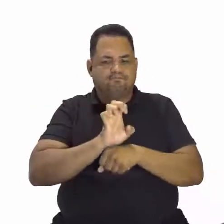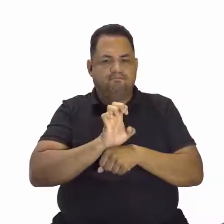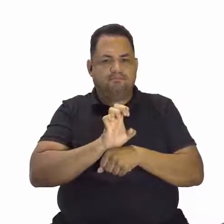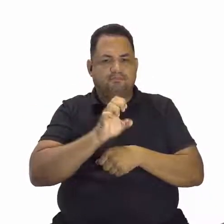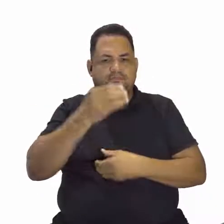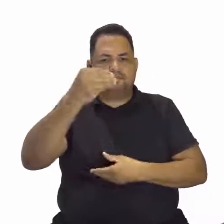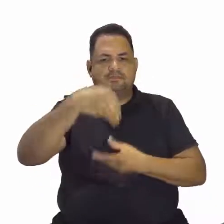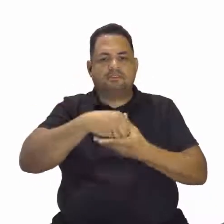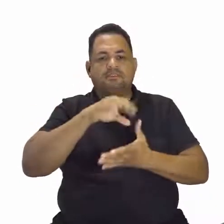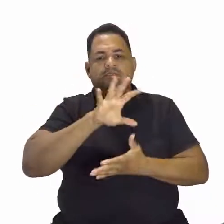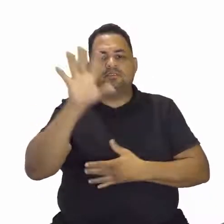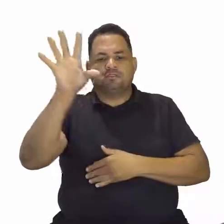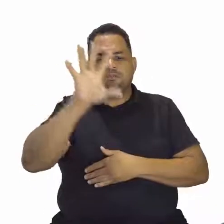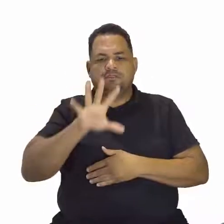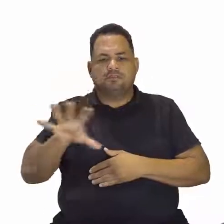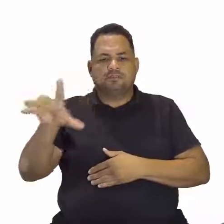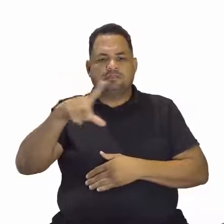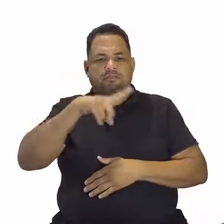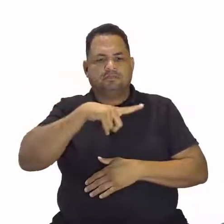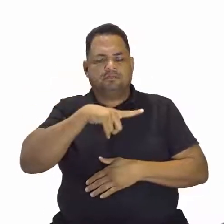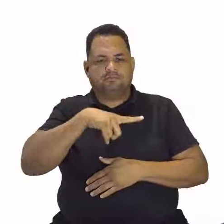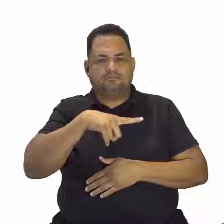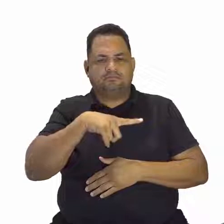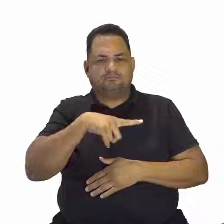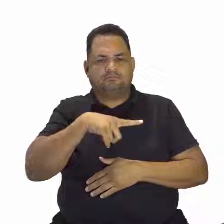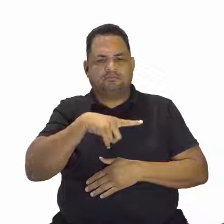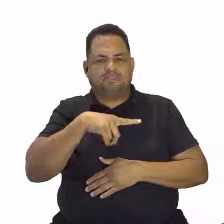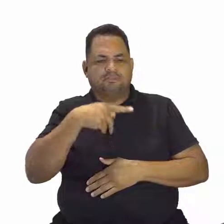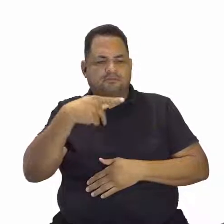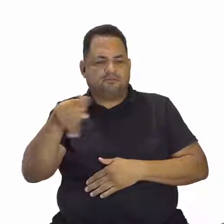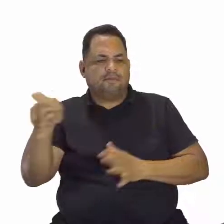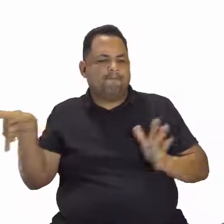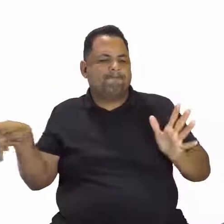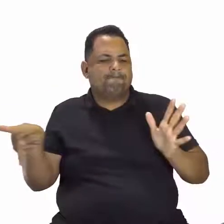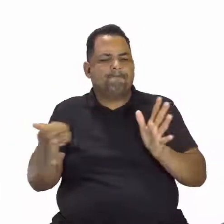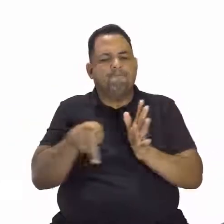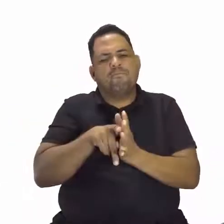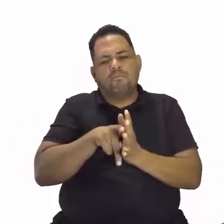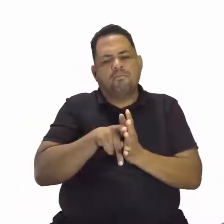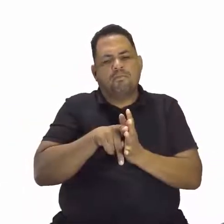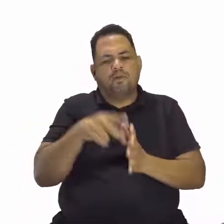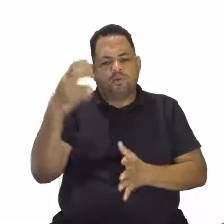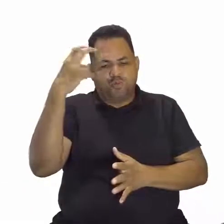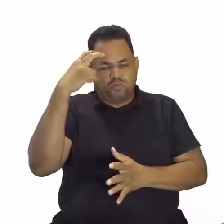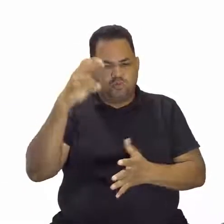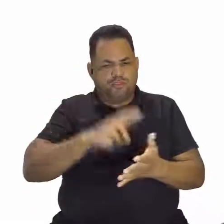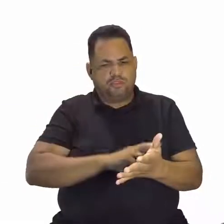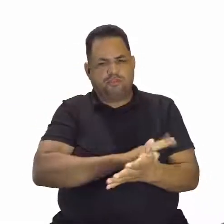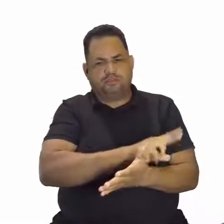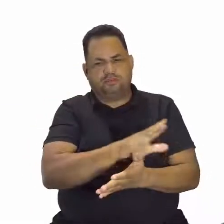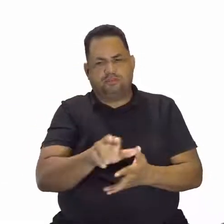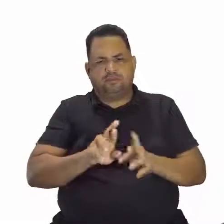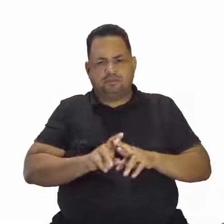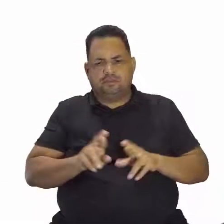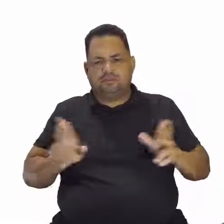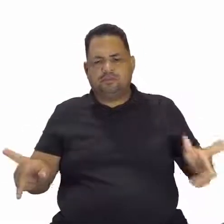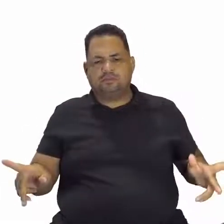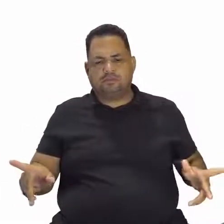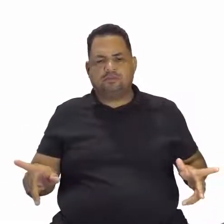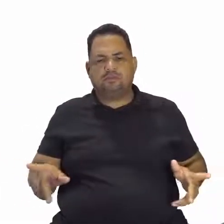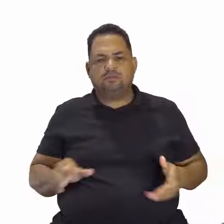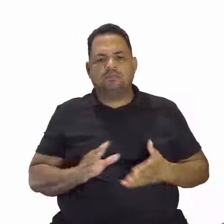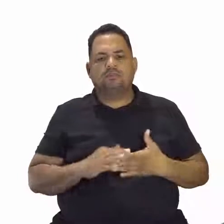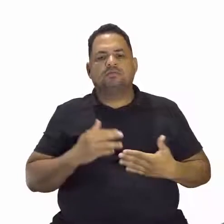região tem aí uma cultura muito diversa, né? É diferente. O nosso